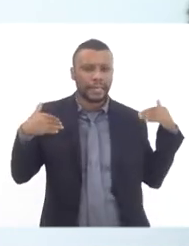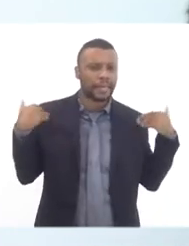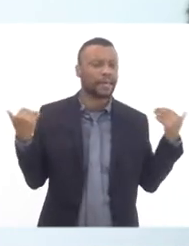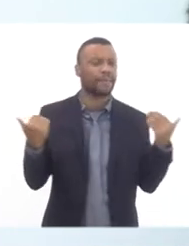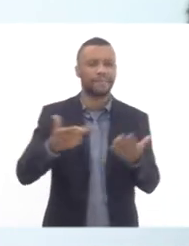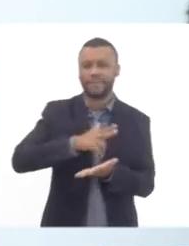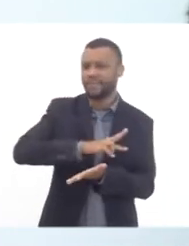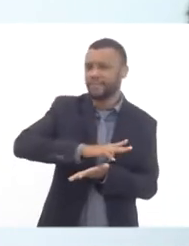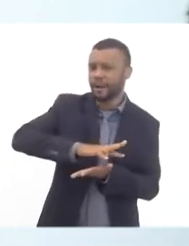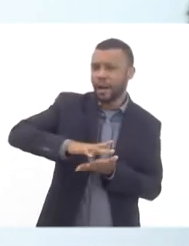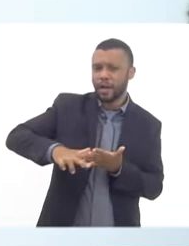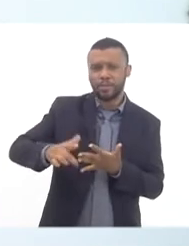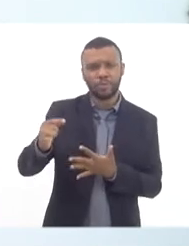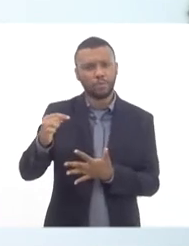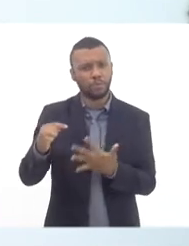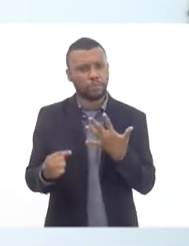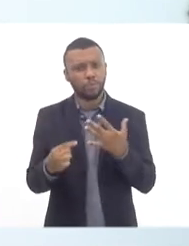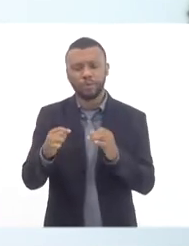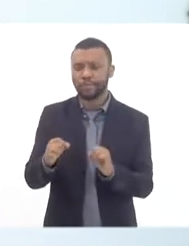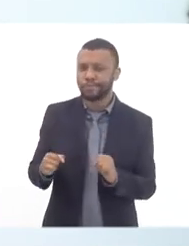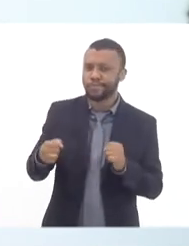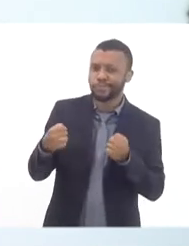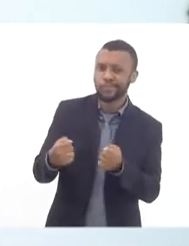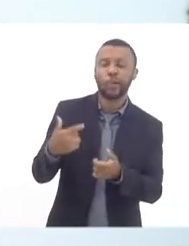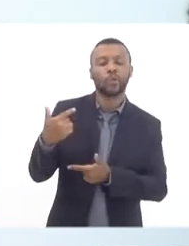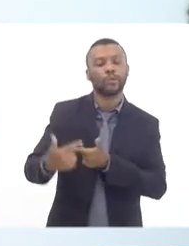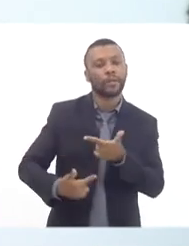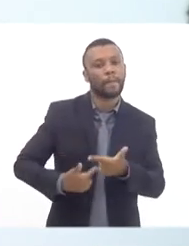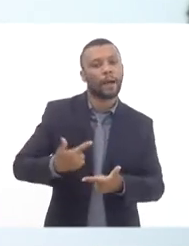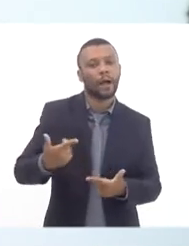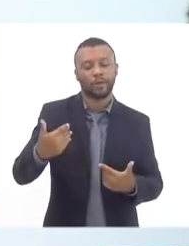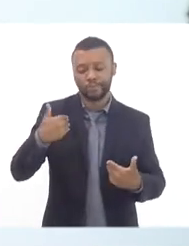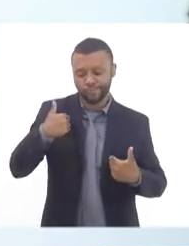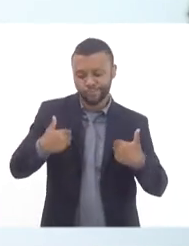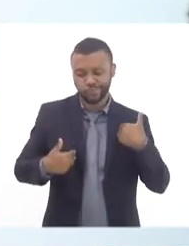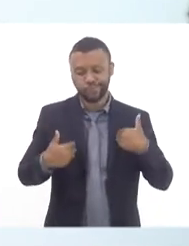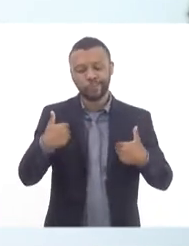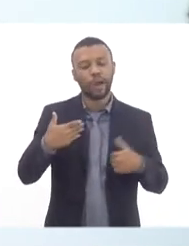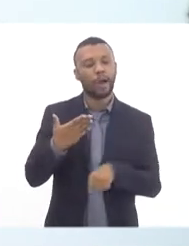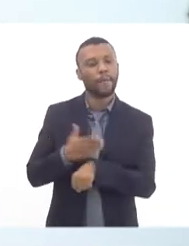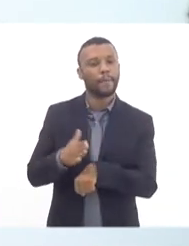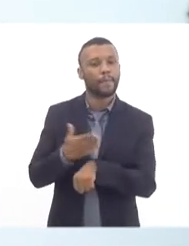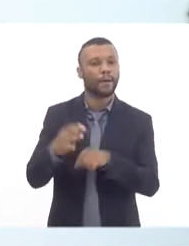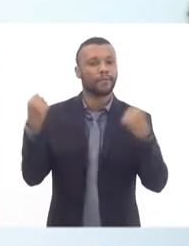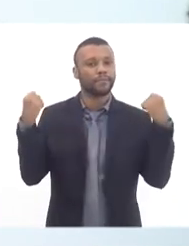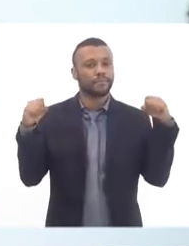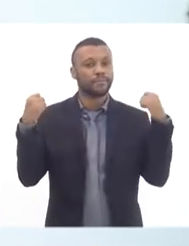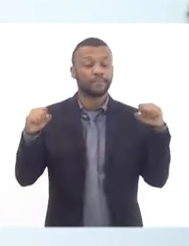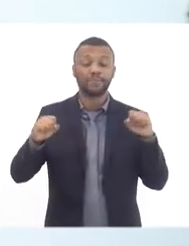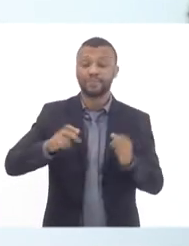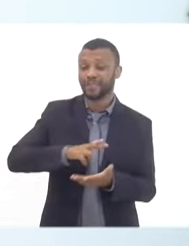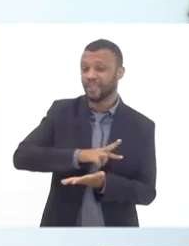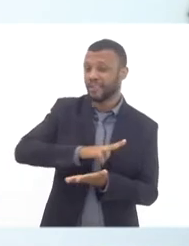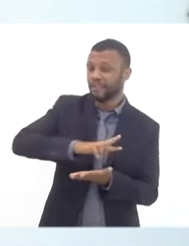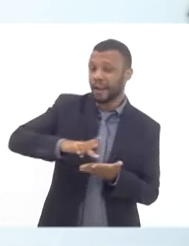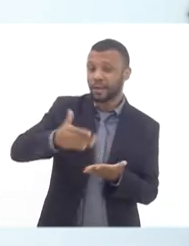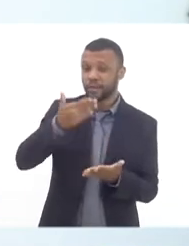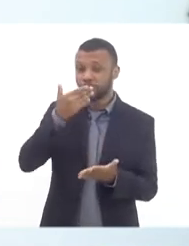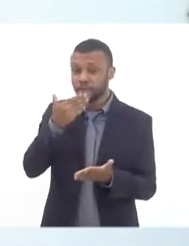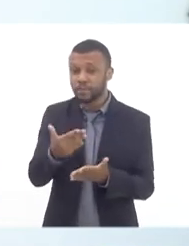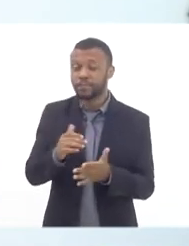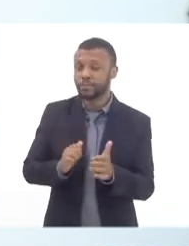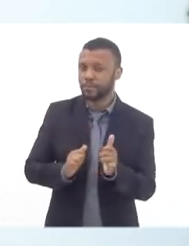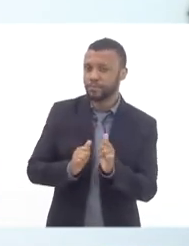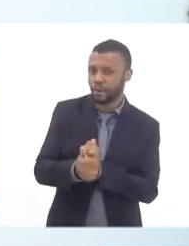onde prevalecem o movimento ou o exercício físico, incluindo diversas modalidades esportivas. As